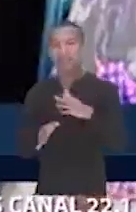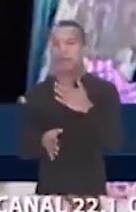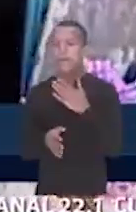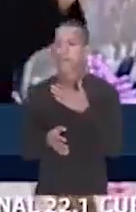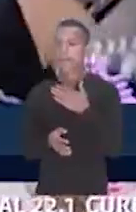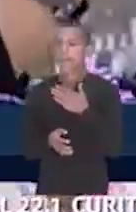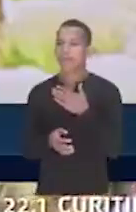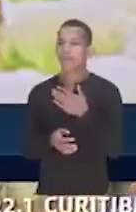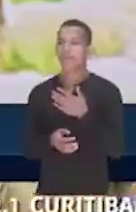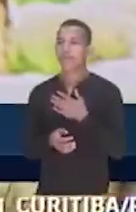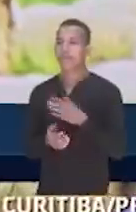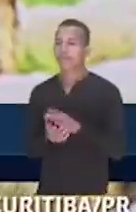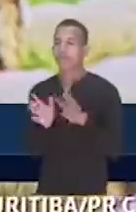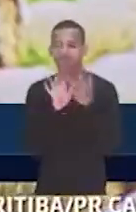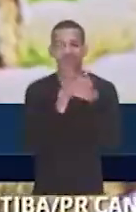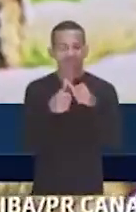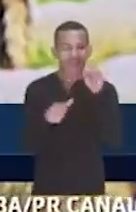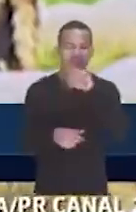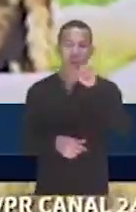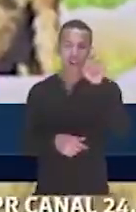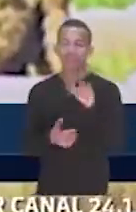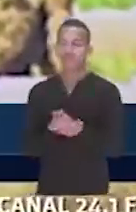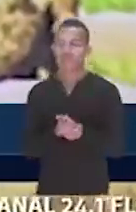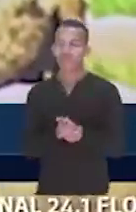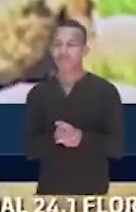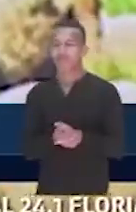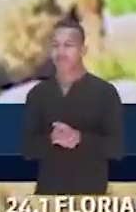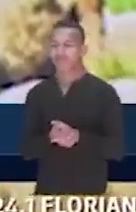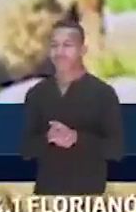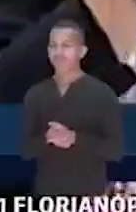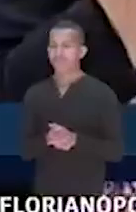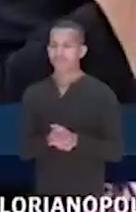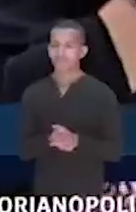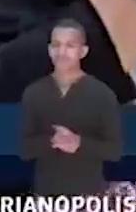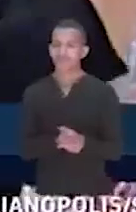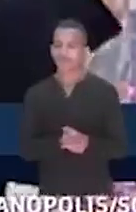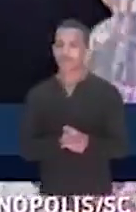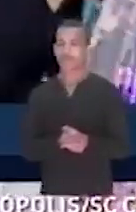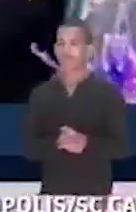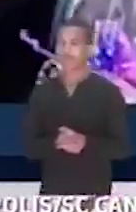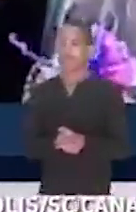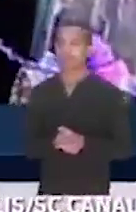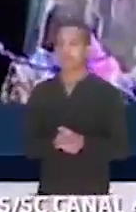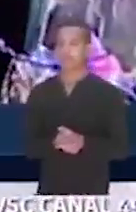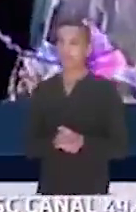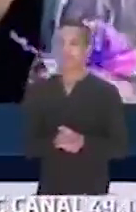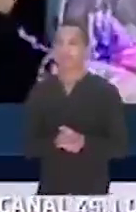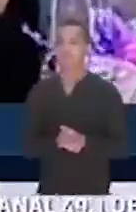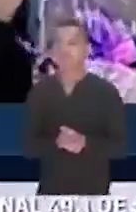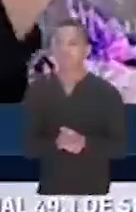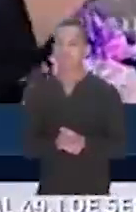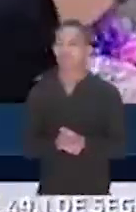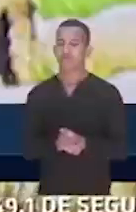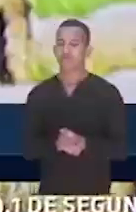com dor. É muito rápido a bênção. Jesus está lá. Jesus amém, já está operando. Nós recebemos. Está reconstruindo. Apóstolo. E a minha esposa também, que está com